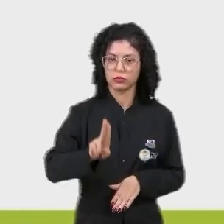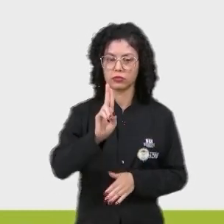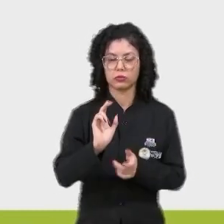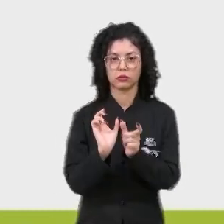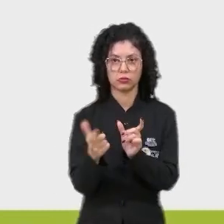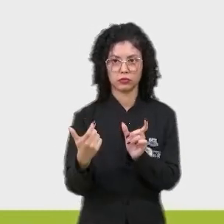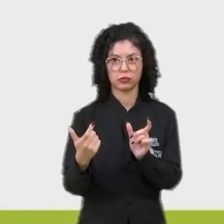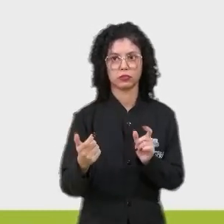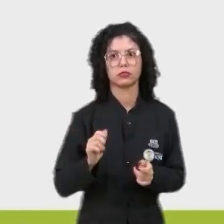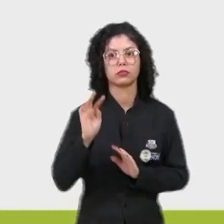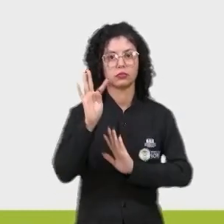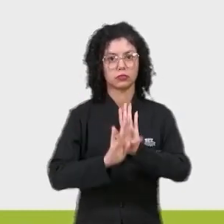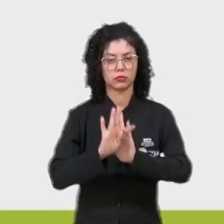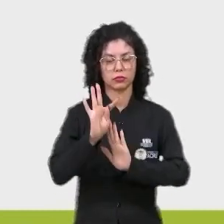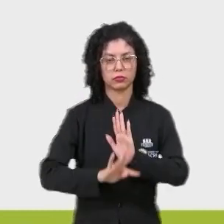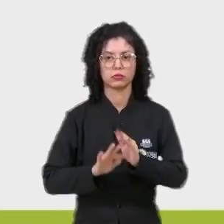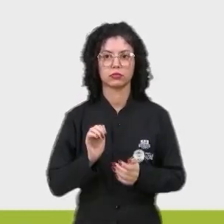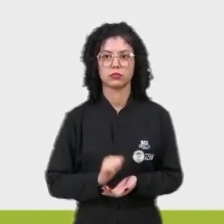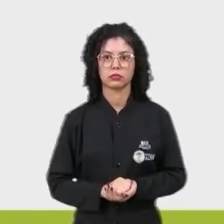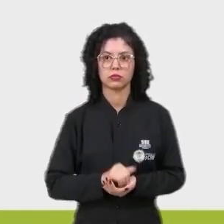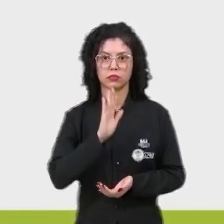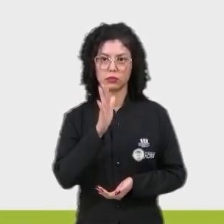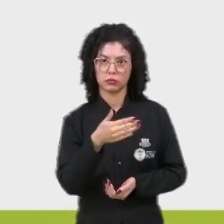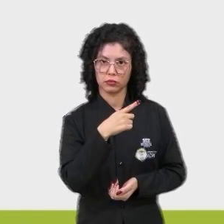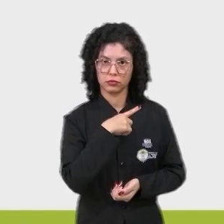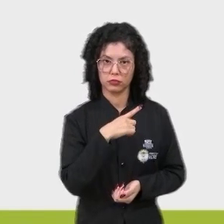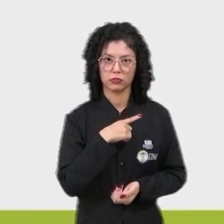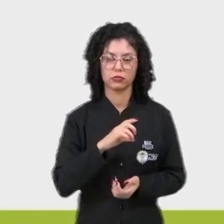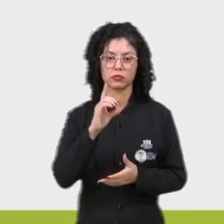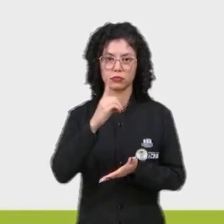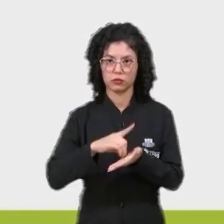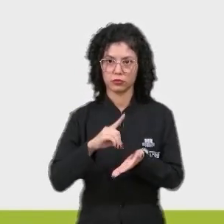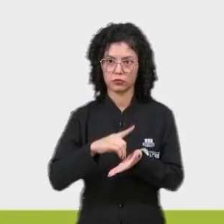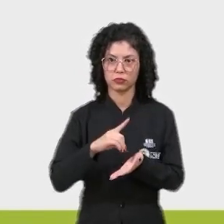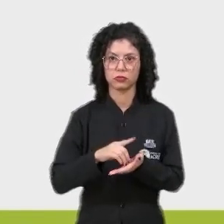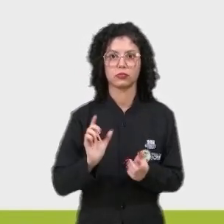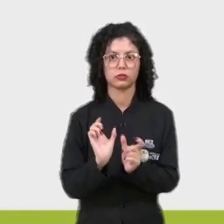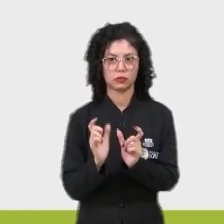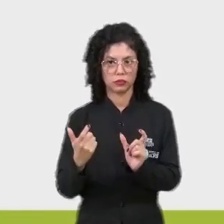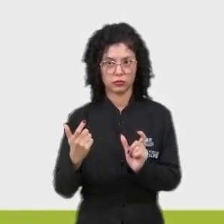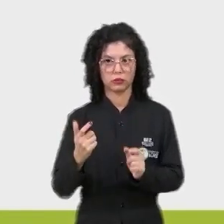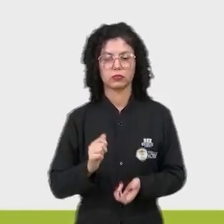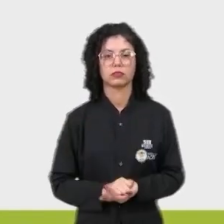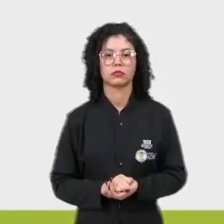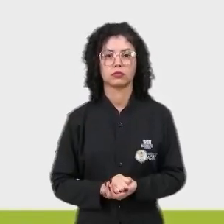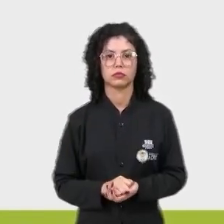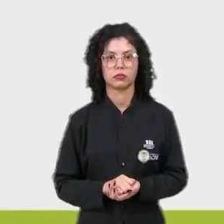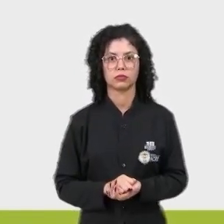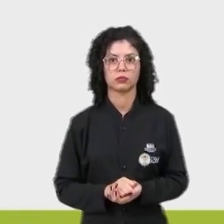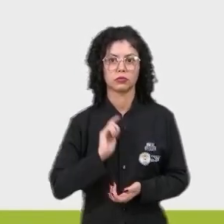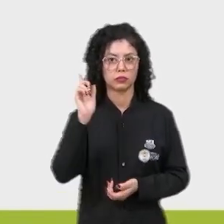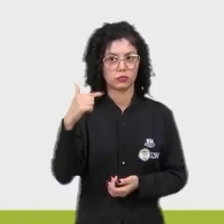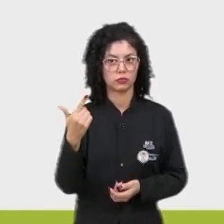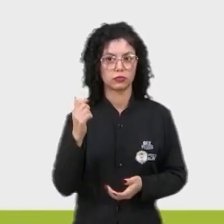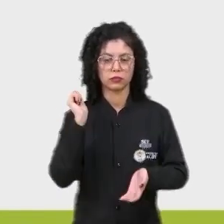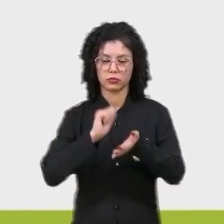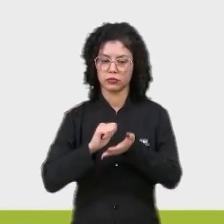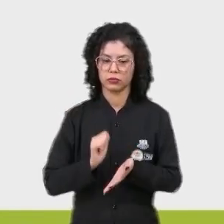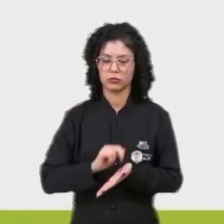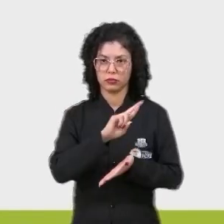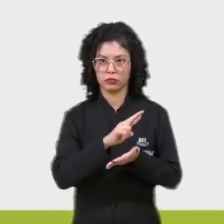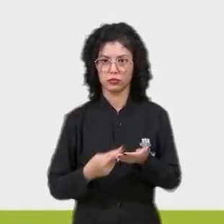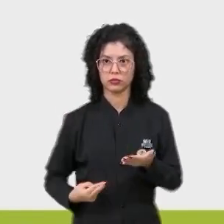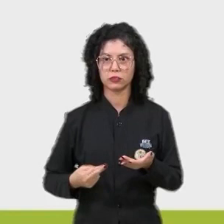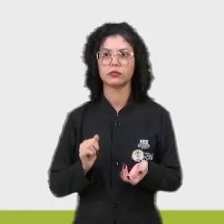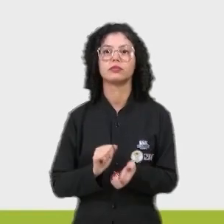sinônimos ali no seu texto. E já existem, né, até dicionários de sinônimos. Lá, quando você for escrever sua